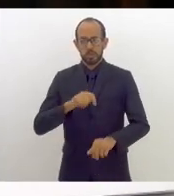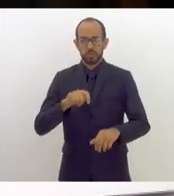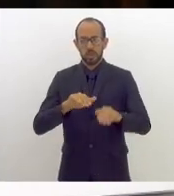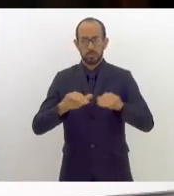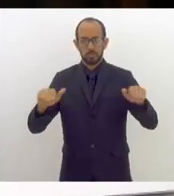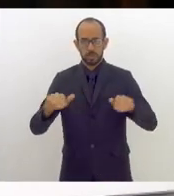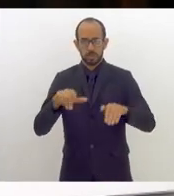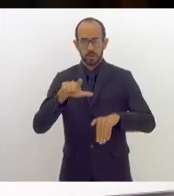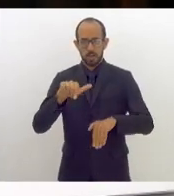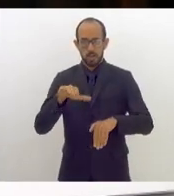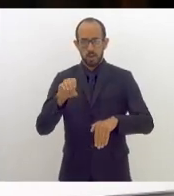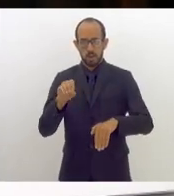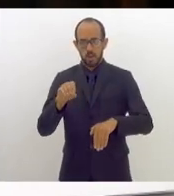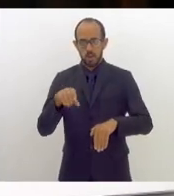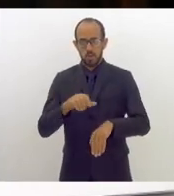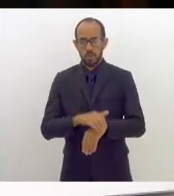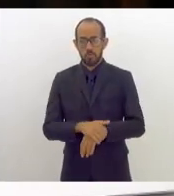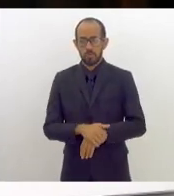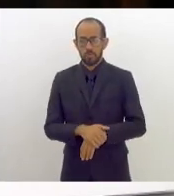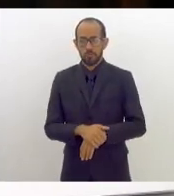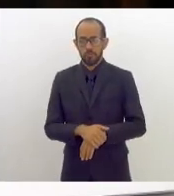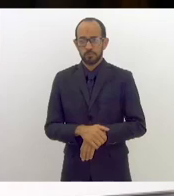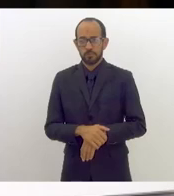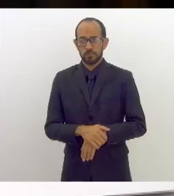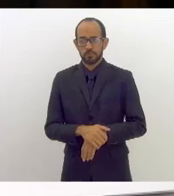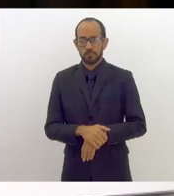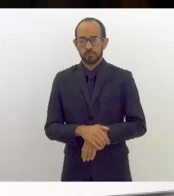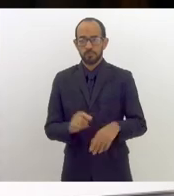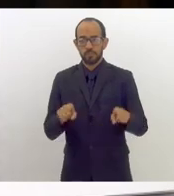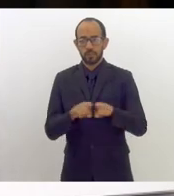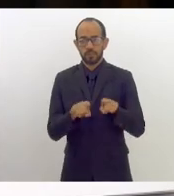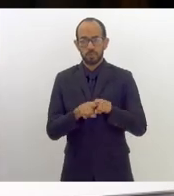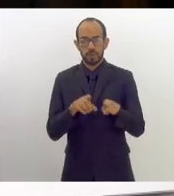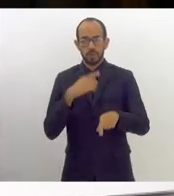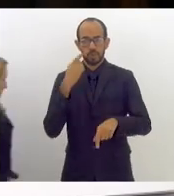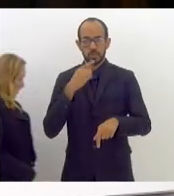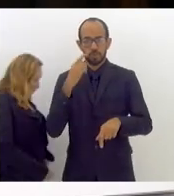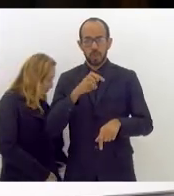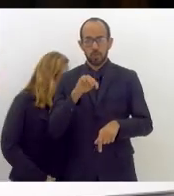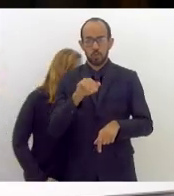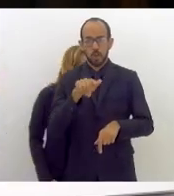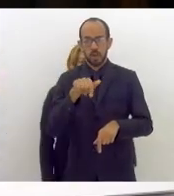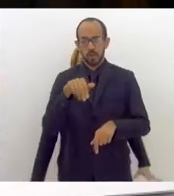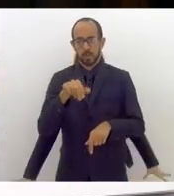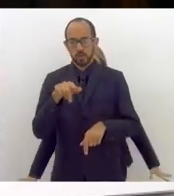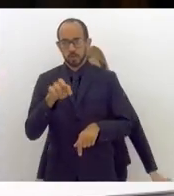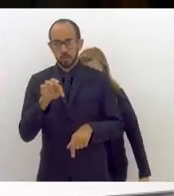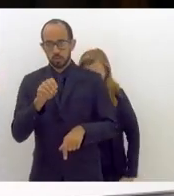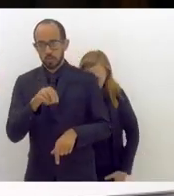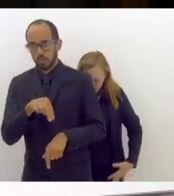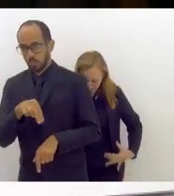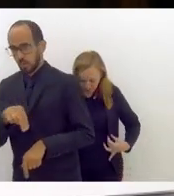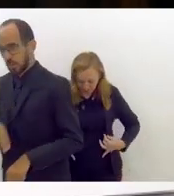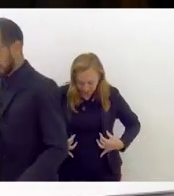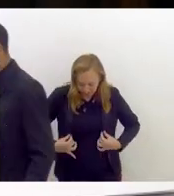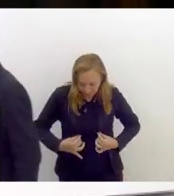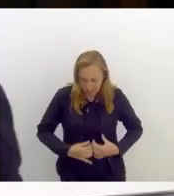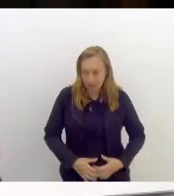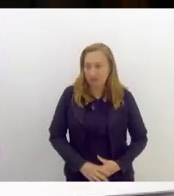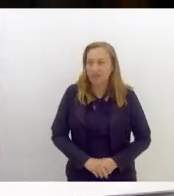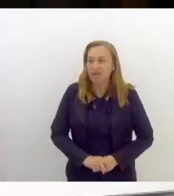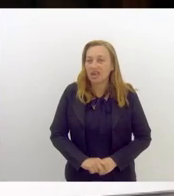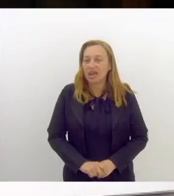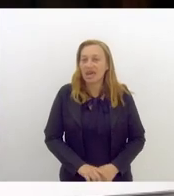Vieira o deputado estadual Wellington José o Senhor